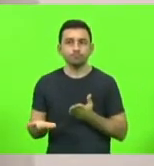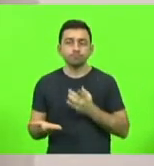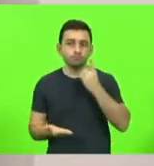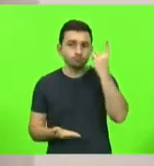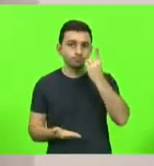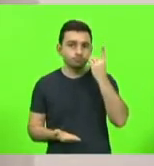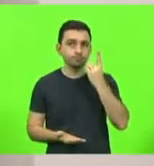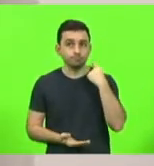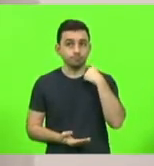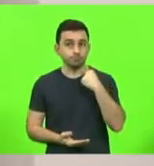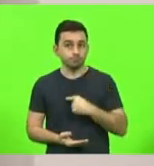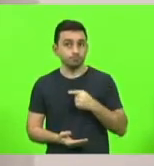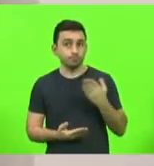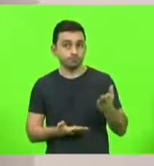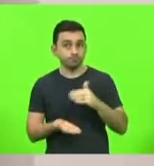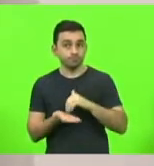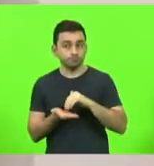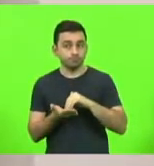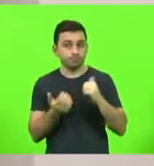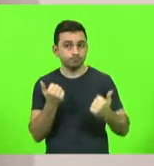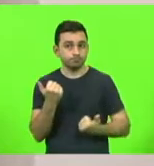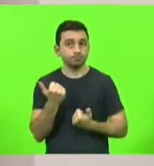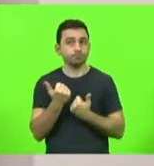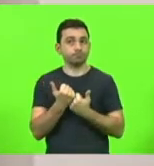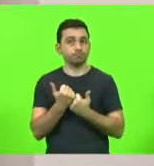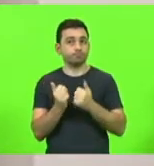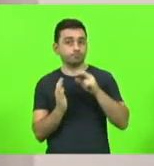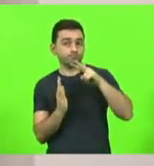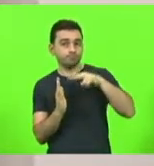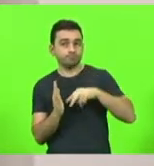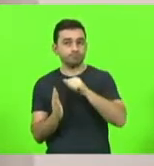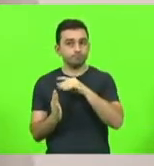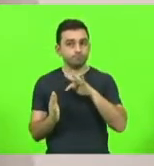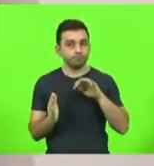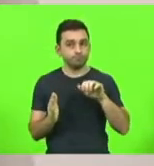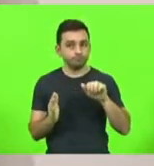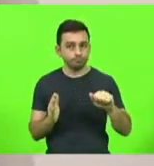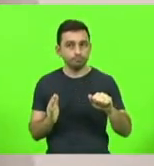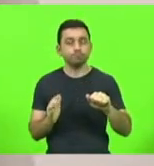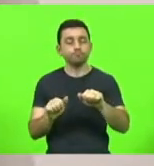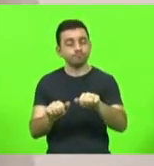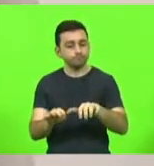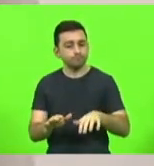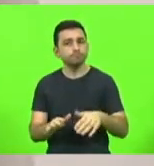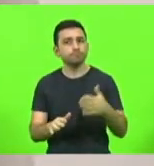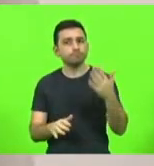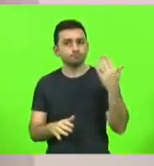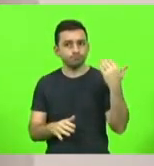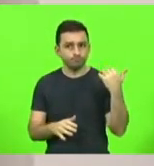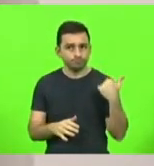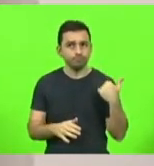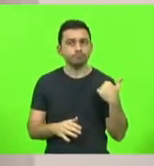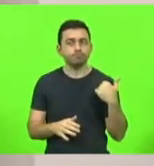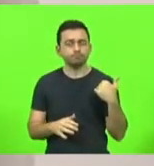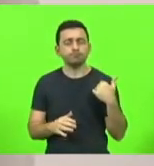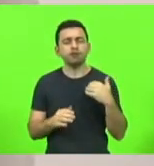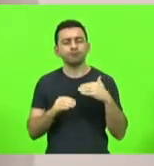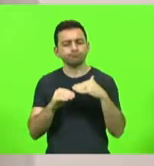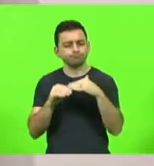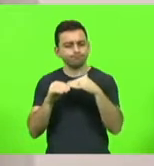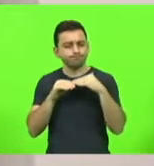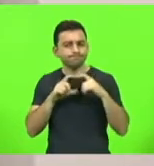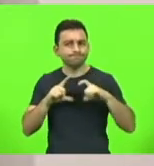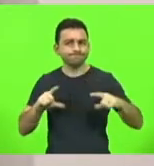Drevic para, como secretário ad hoc, proceder à leitura das atas das sessões anteriores que, em consonância com o parágrafo 1º do